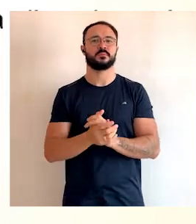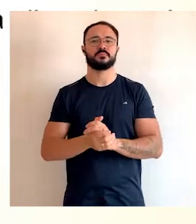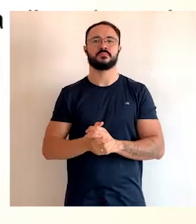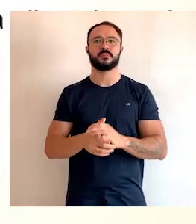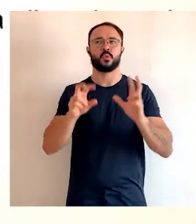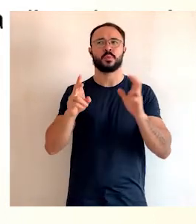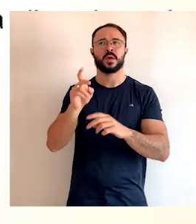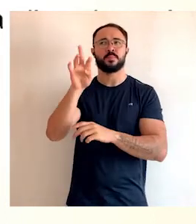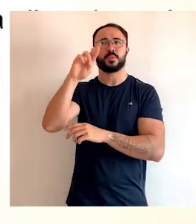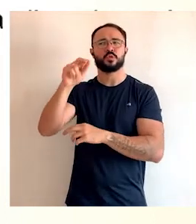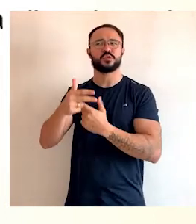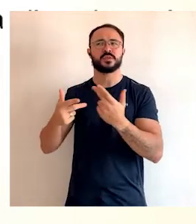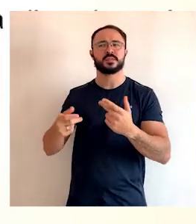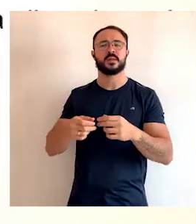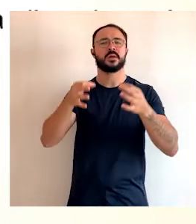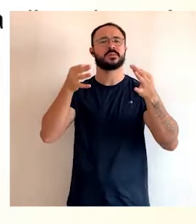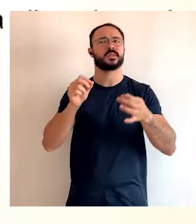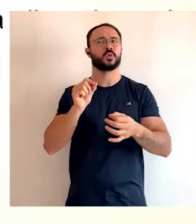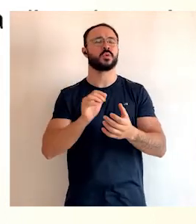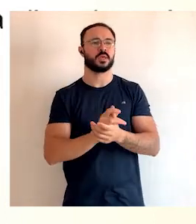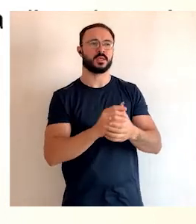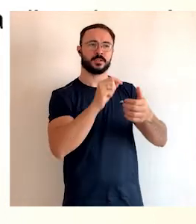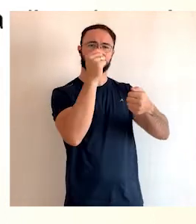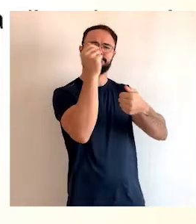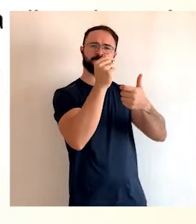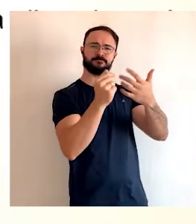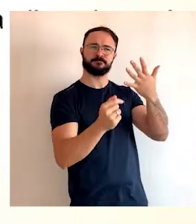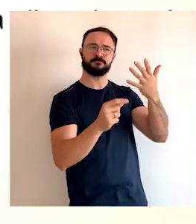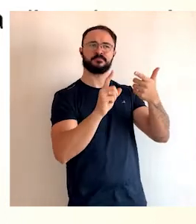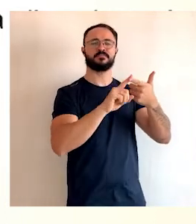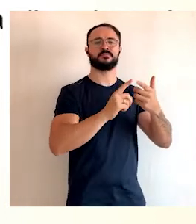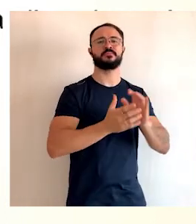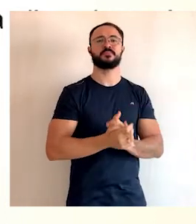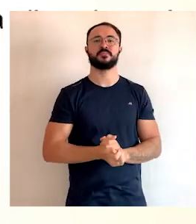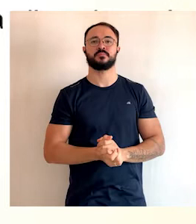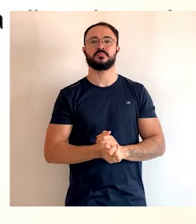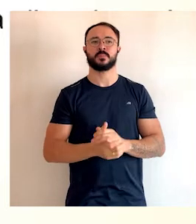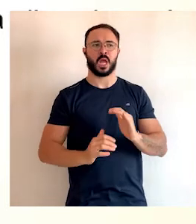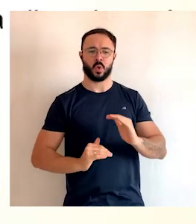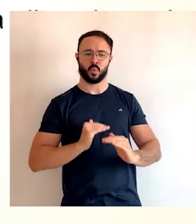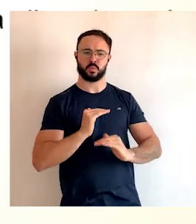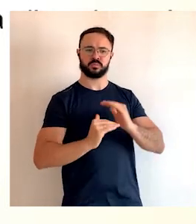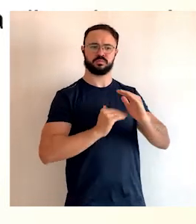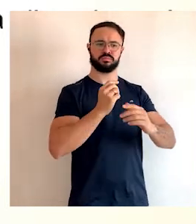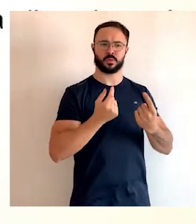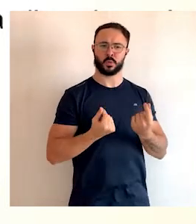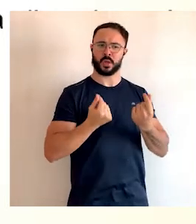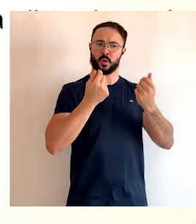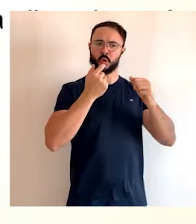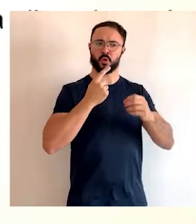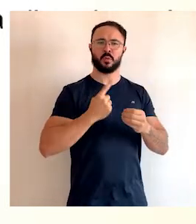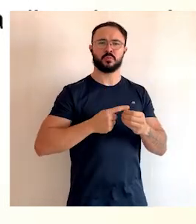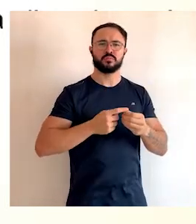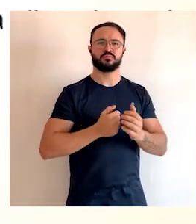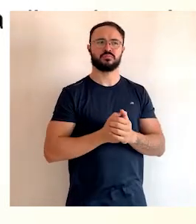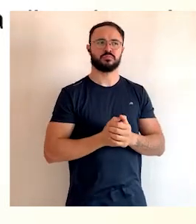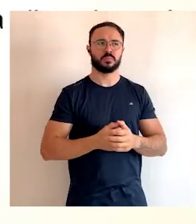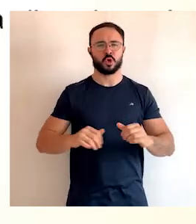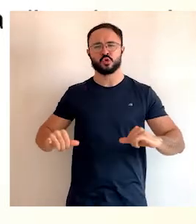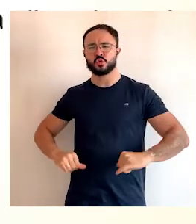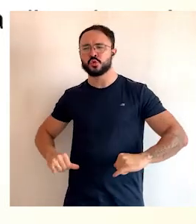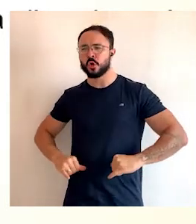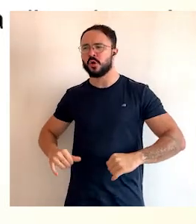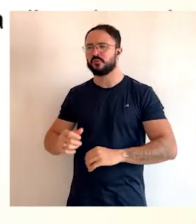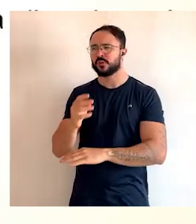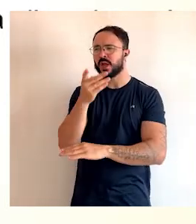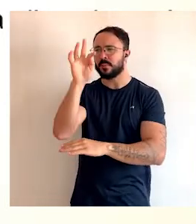que A. O desenvolvimento urbano e econômico não ocasionou nenhuma perda para a biodiversidade em âmbito